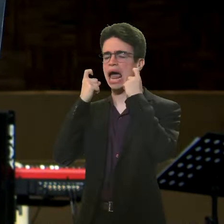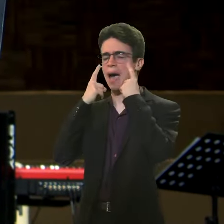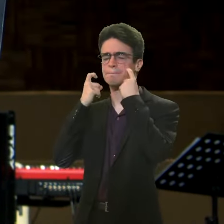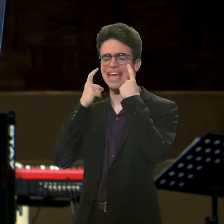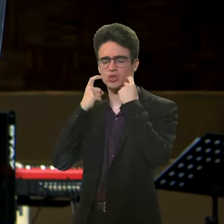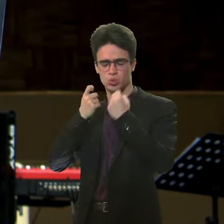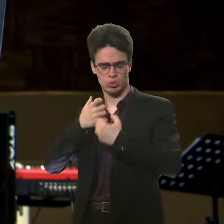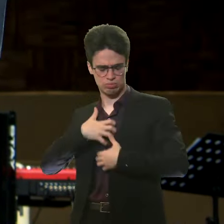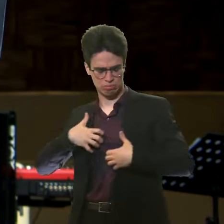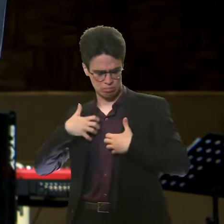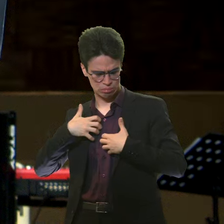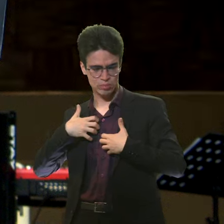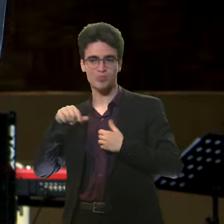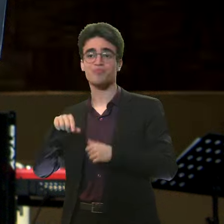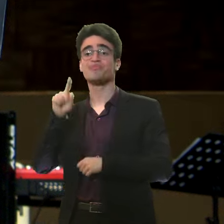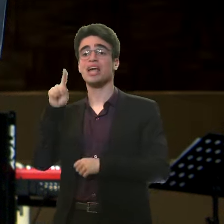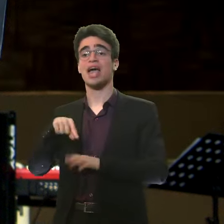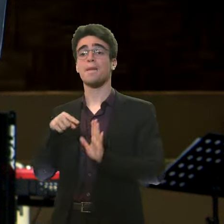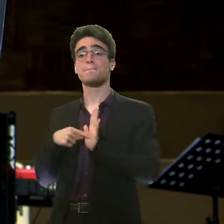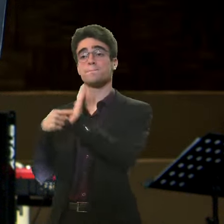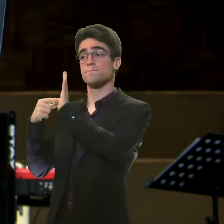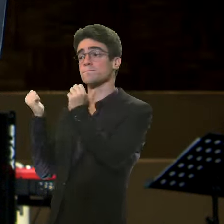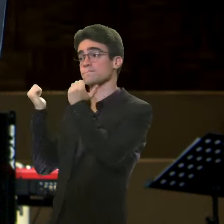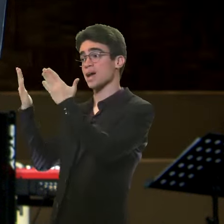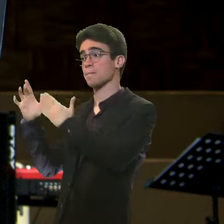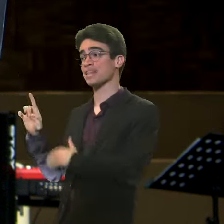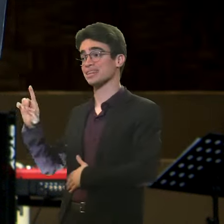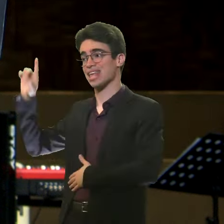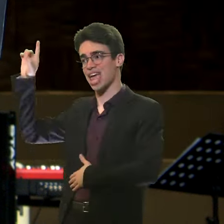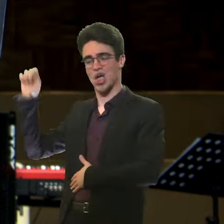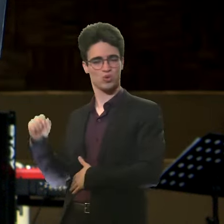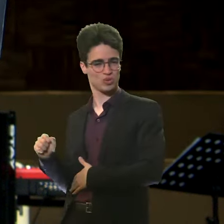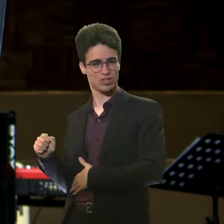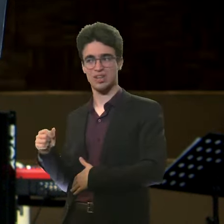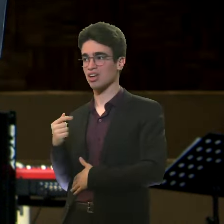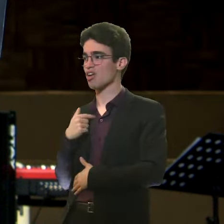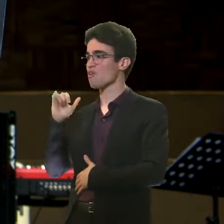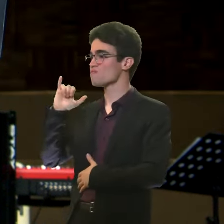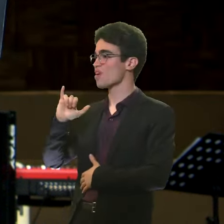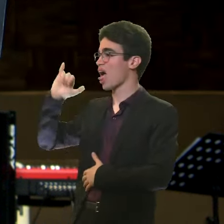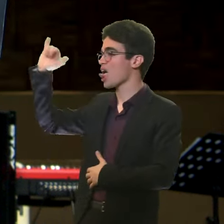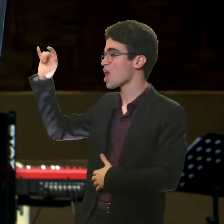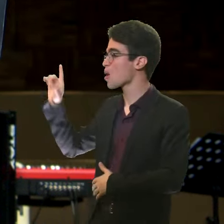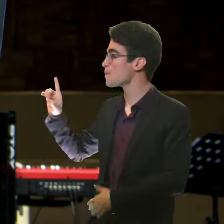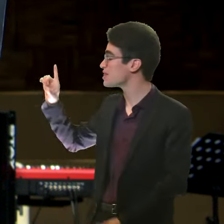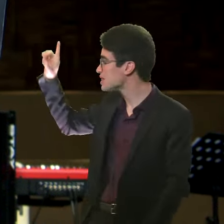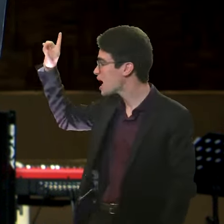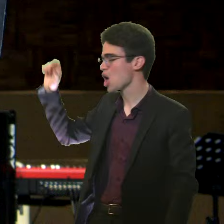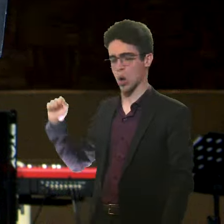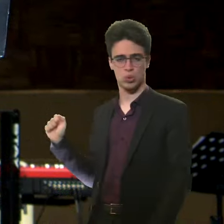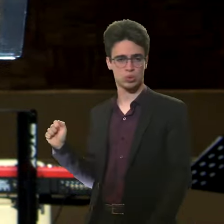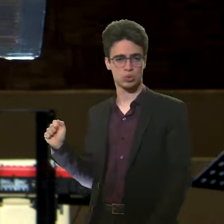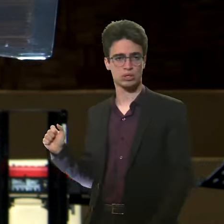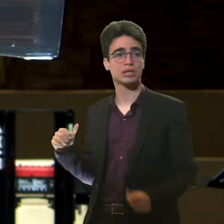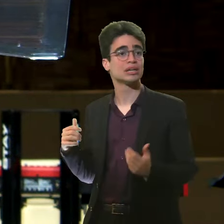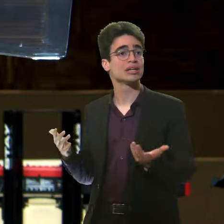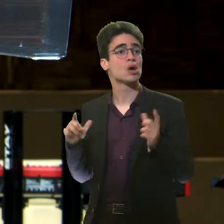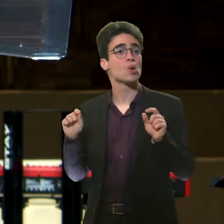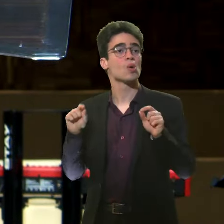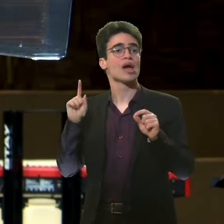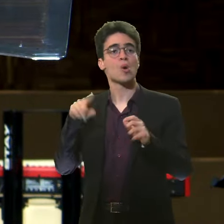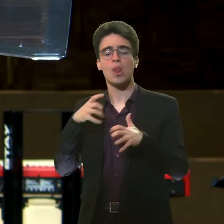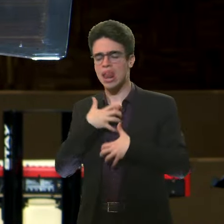Deus. Não é só sair falando, mas é para Deus, você dizendo para Ele. O lamento apresenta uma